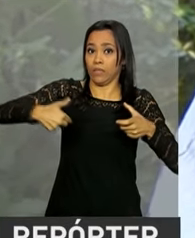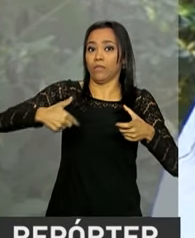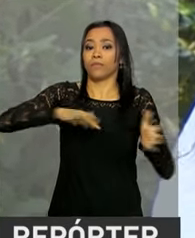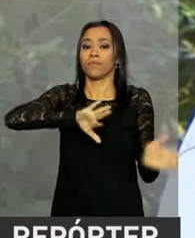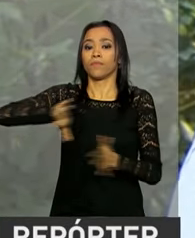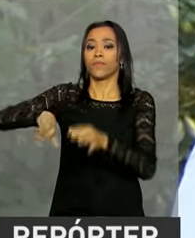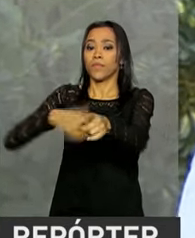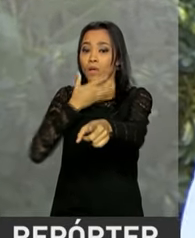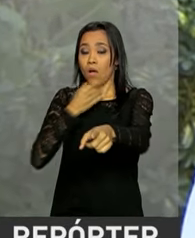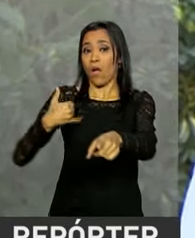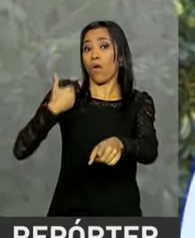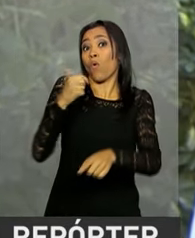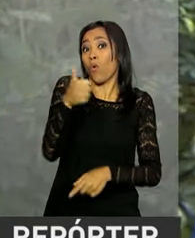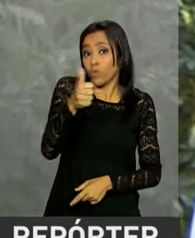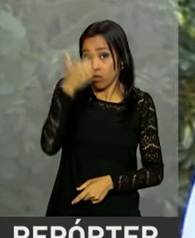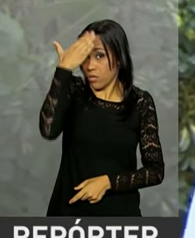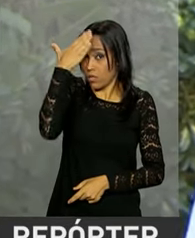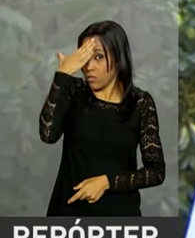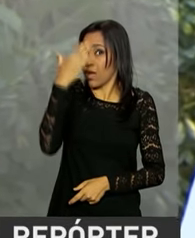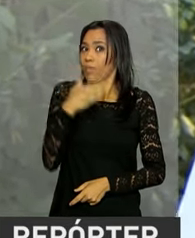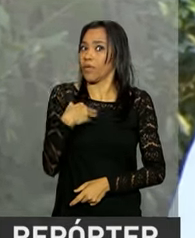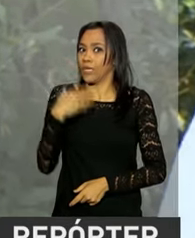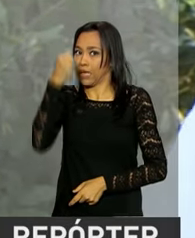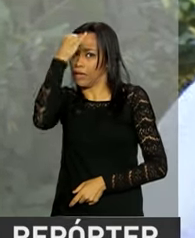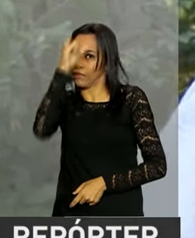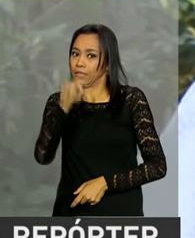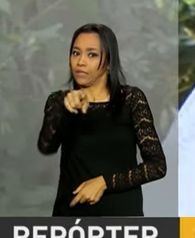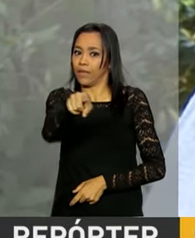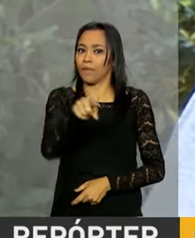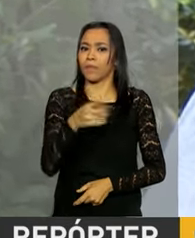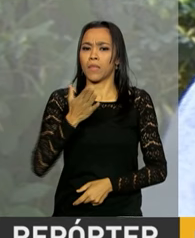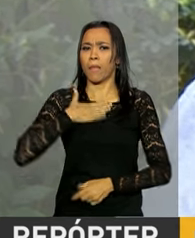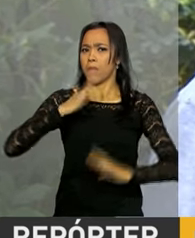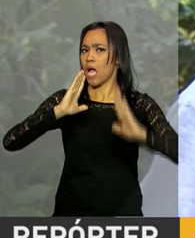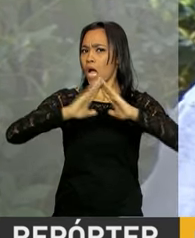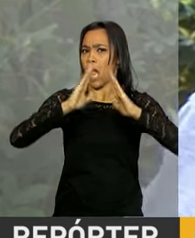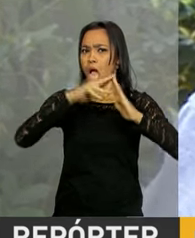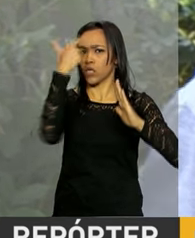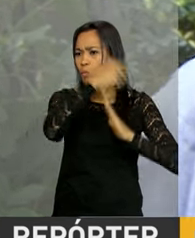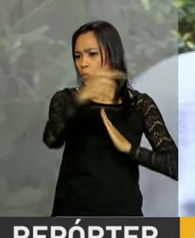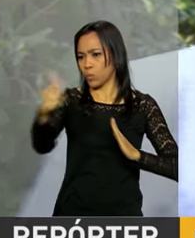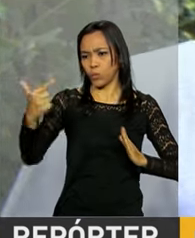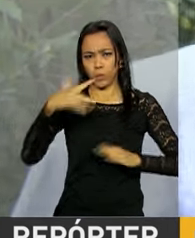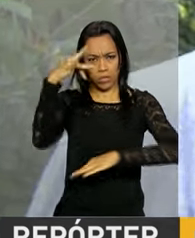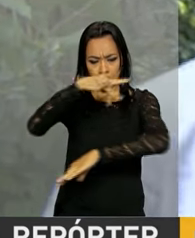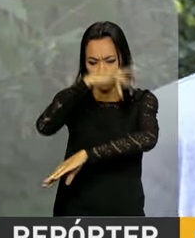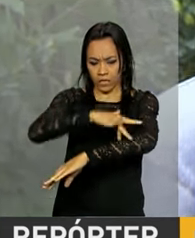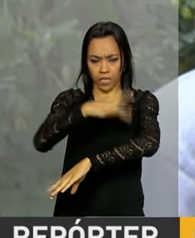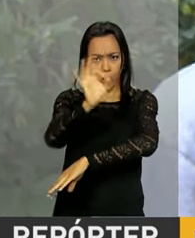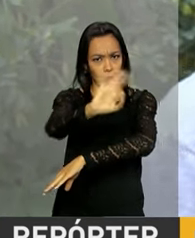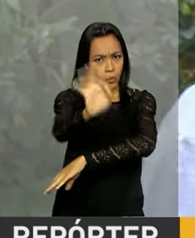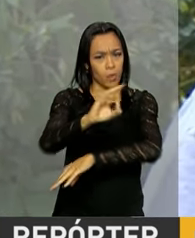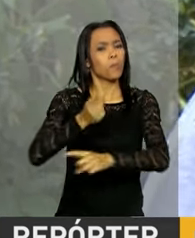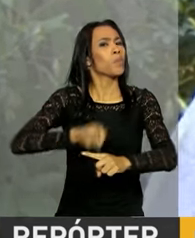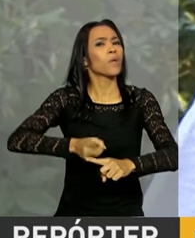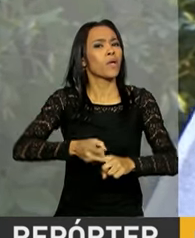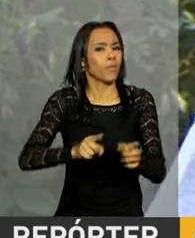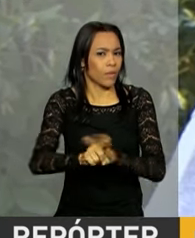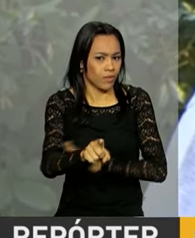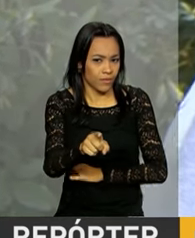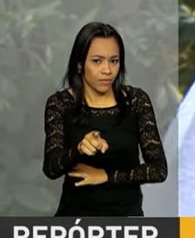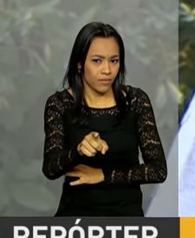César já sabe que não dá para vacilar com o mosquito. Na minha casa não tem dengue nenhuma. Por quê?